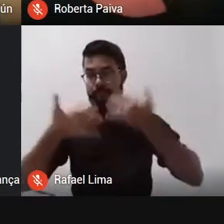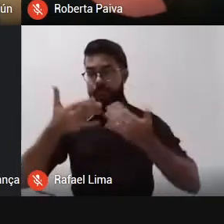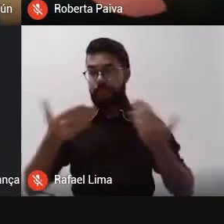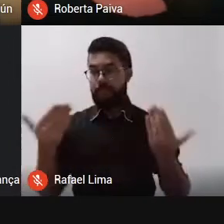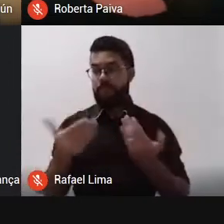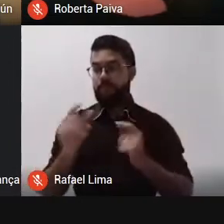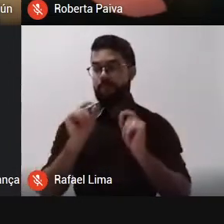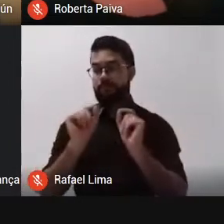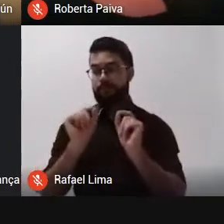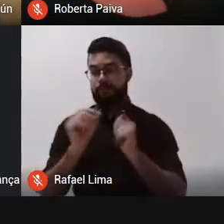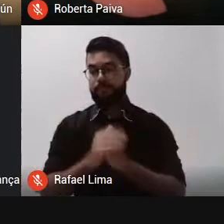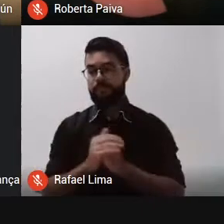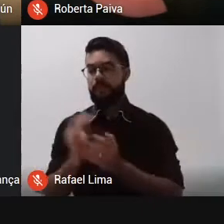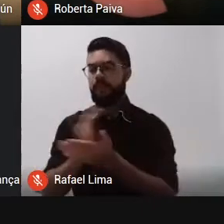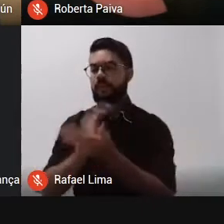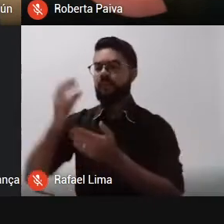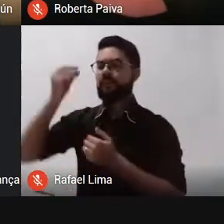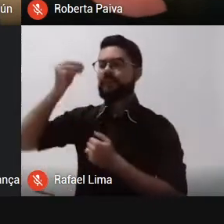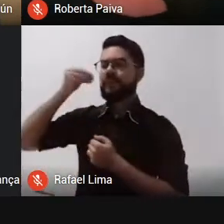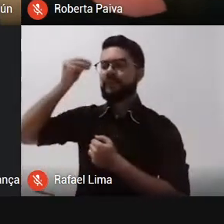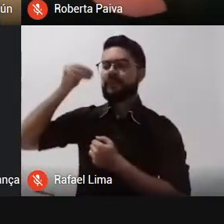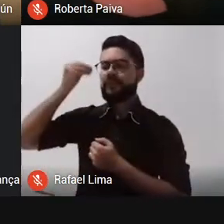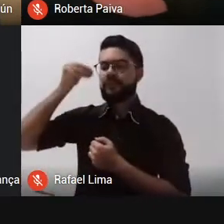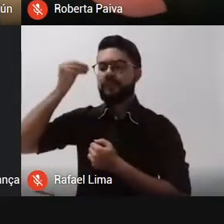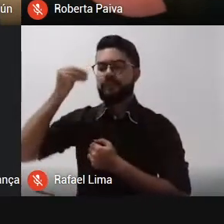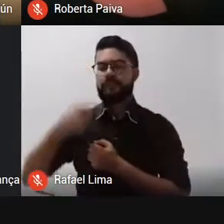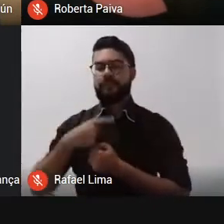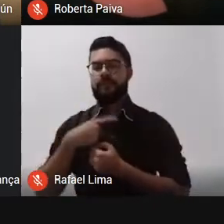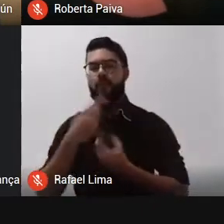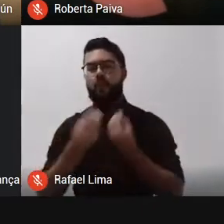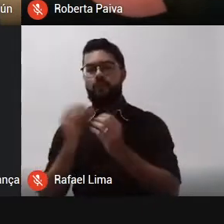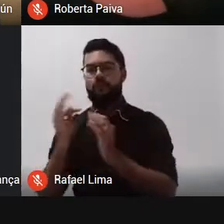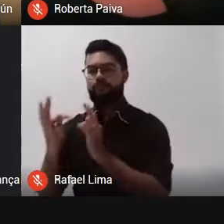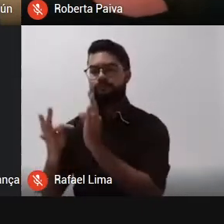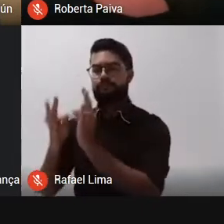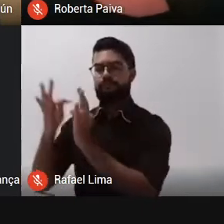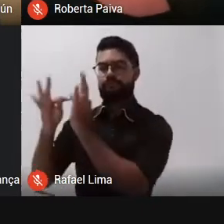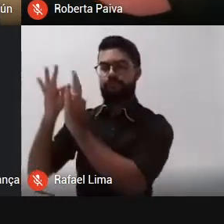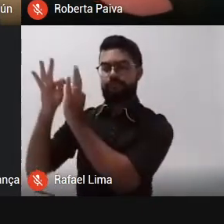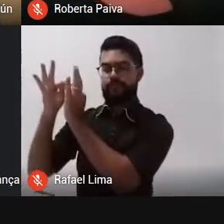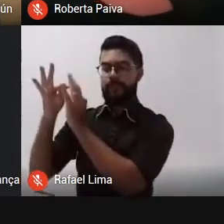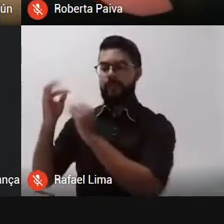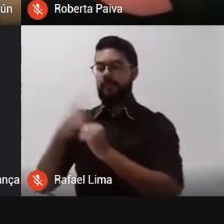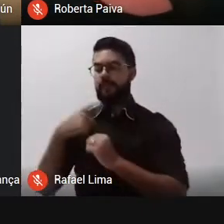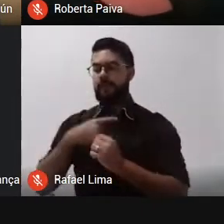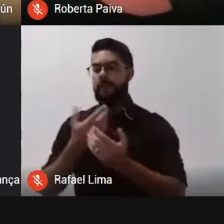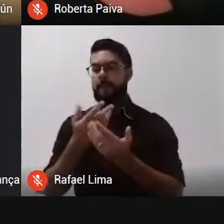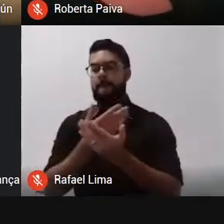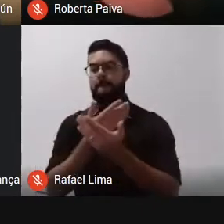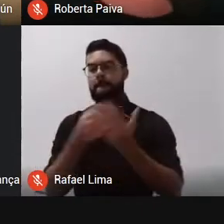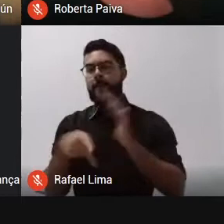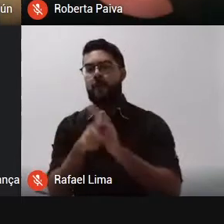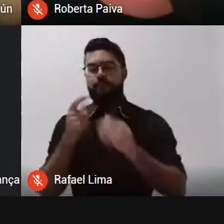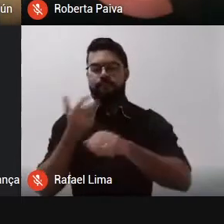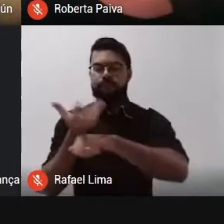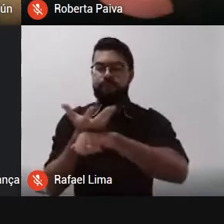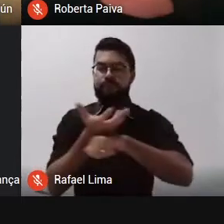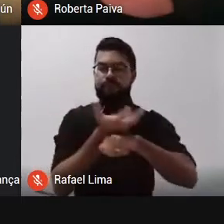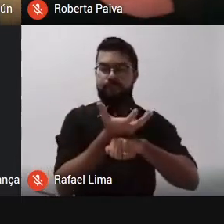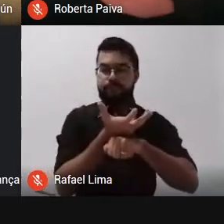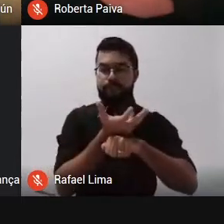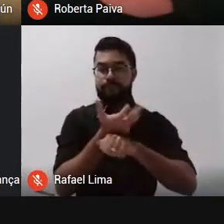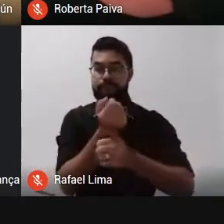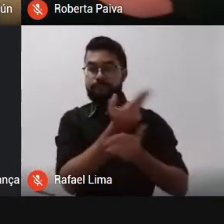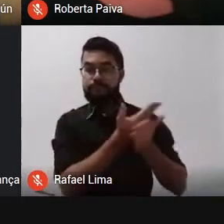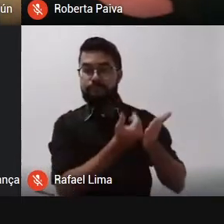algumas experiências em processos e tecnologias aplicadas nas disciplinas de representação gráfica. Isso no eixo do